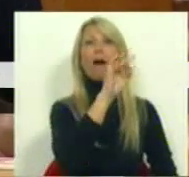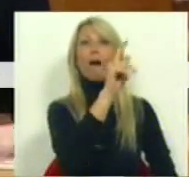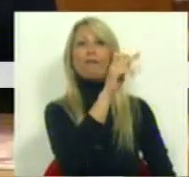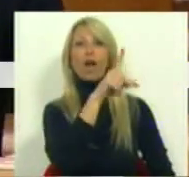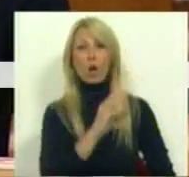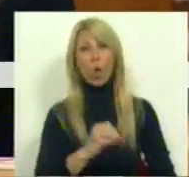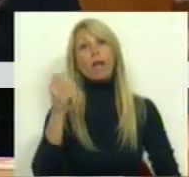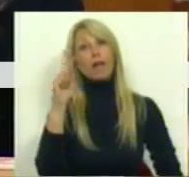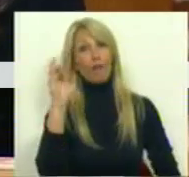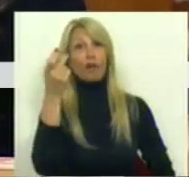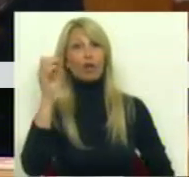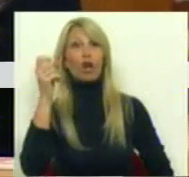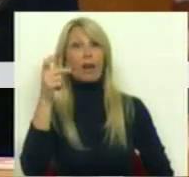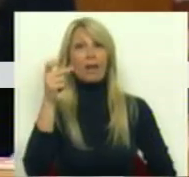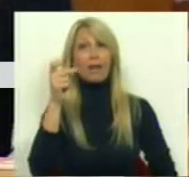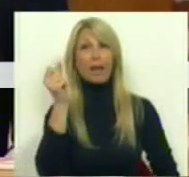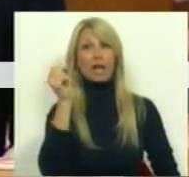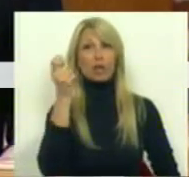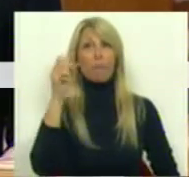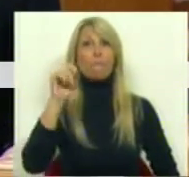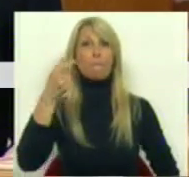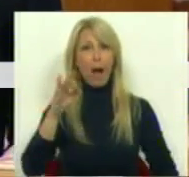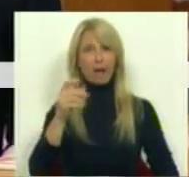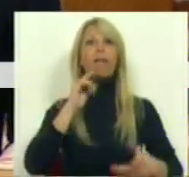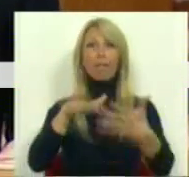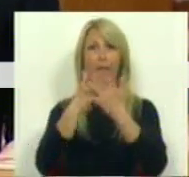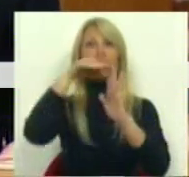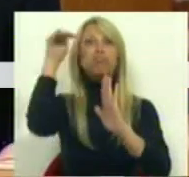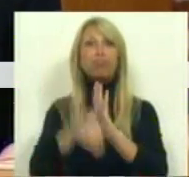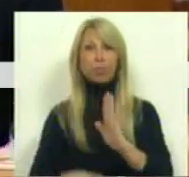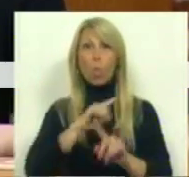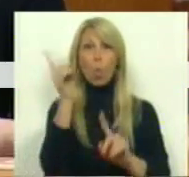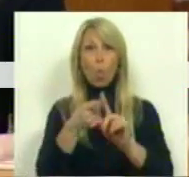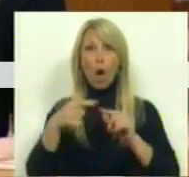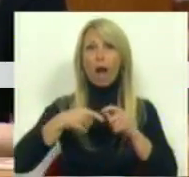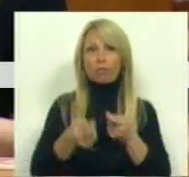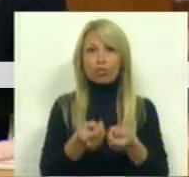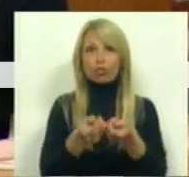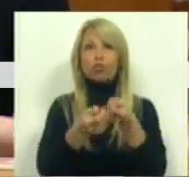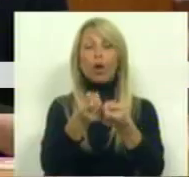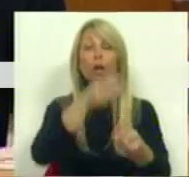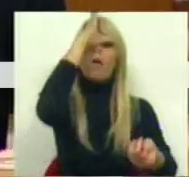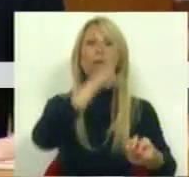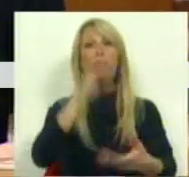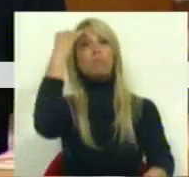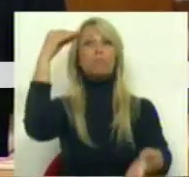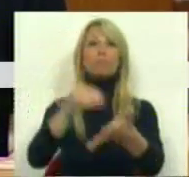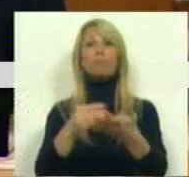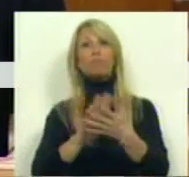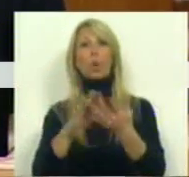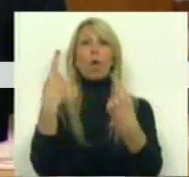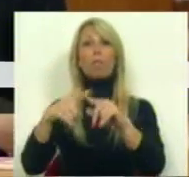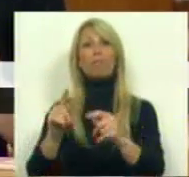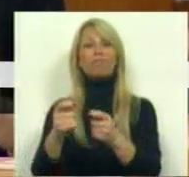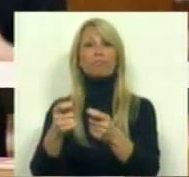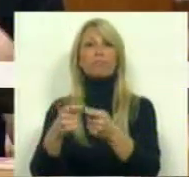Pereira cavaram ativamente com a recessão económica ao longo do ano, o Governo inventou um contrato de concessão das estruturas